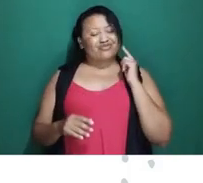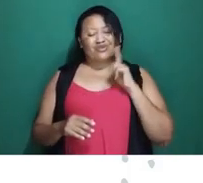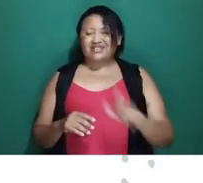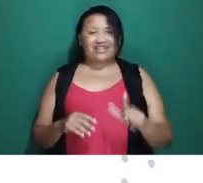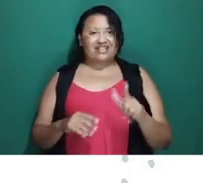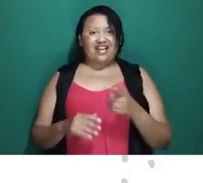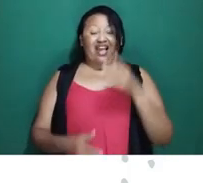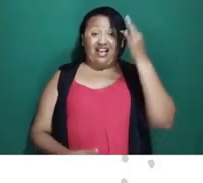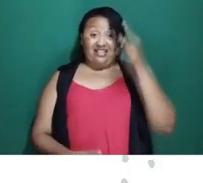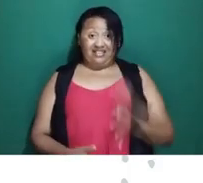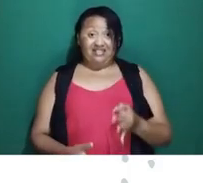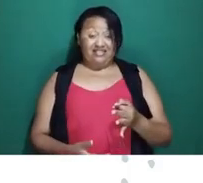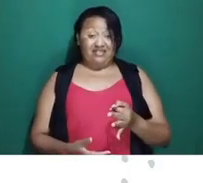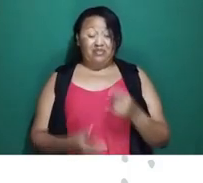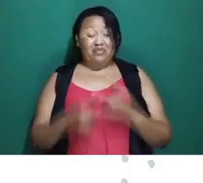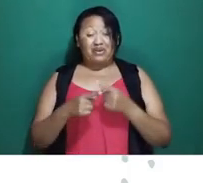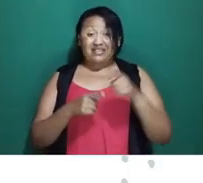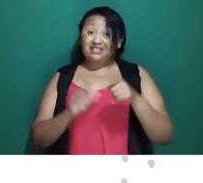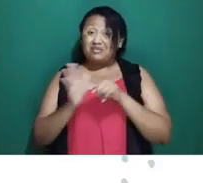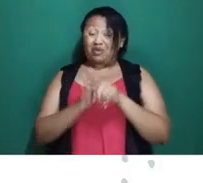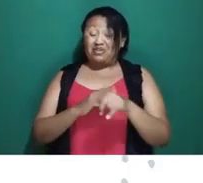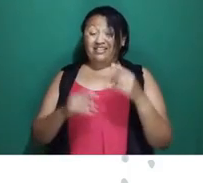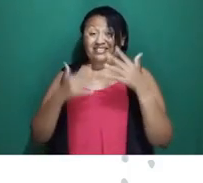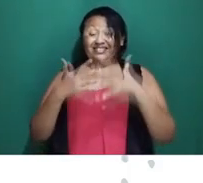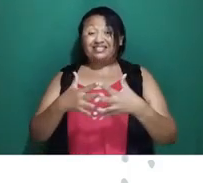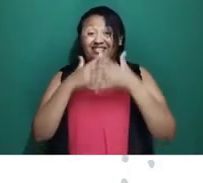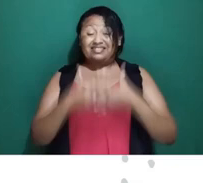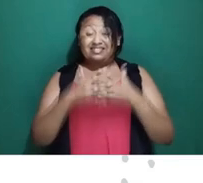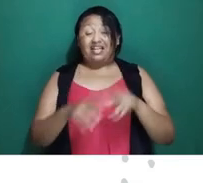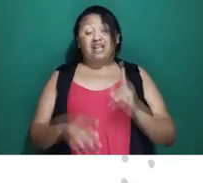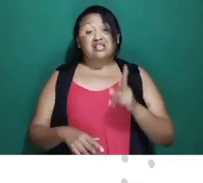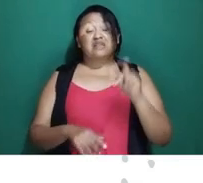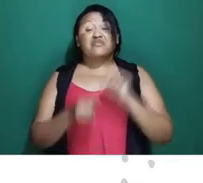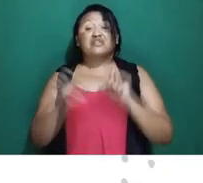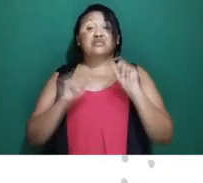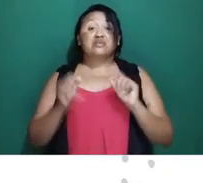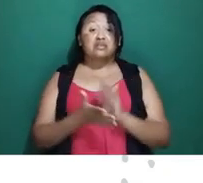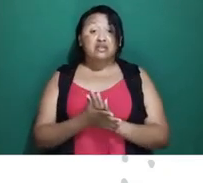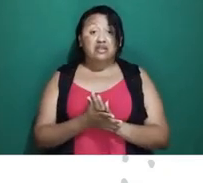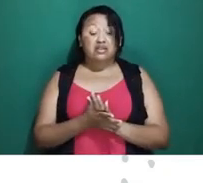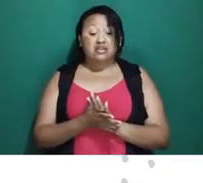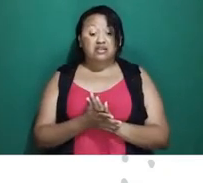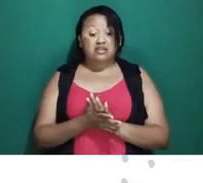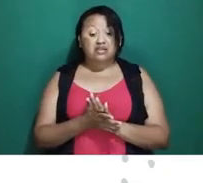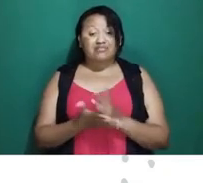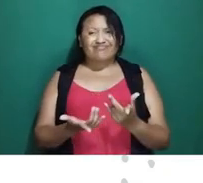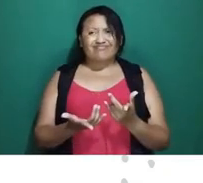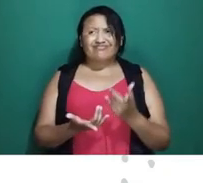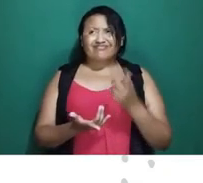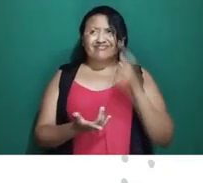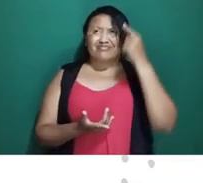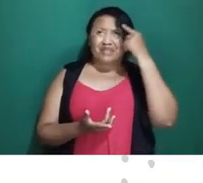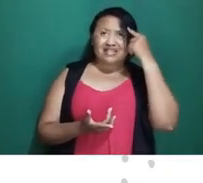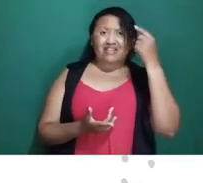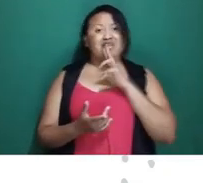Lembrando que esse tipo de questão é complicada né porque a gente sempre vai fazer já assim intuitivamente